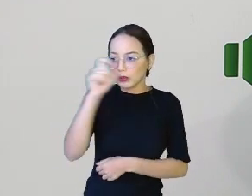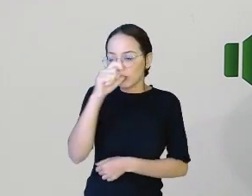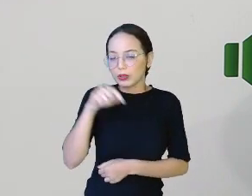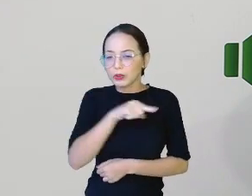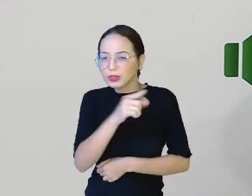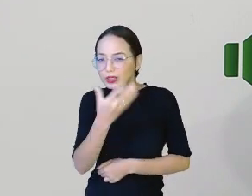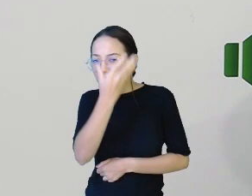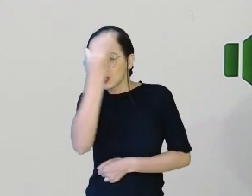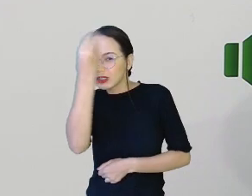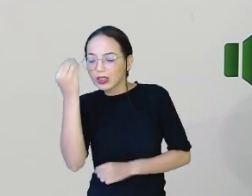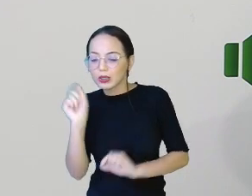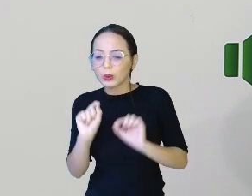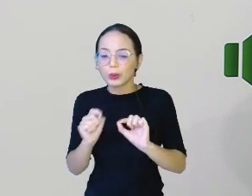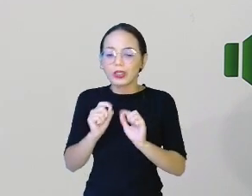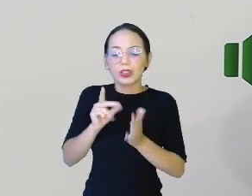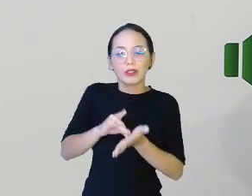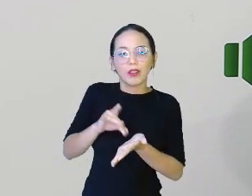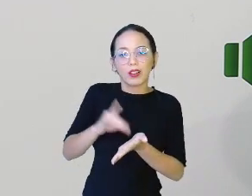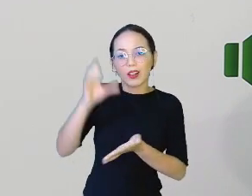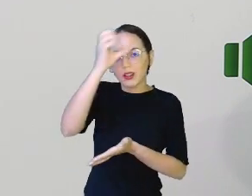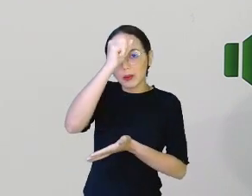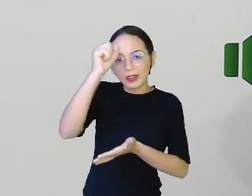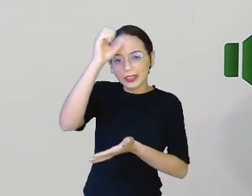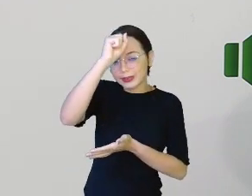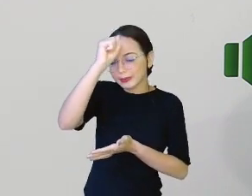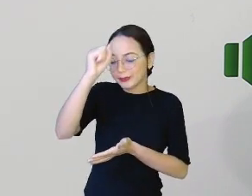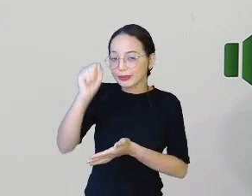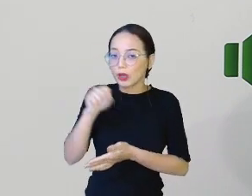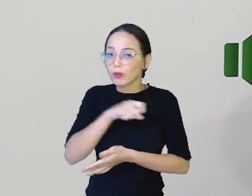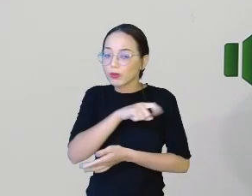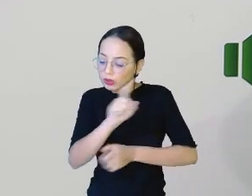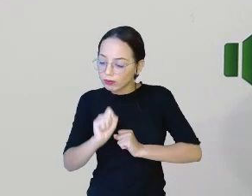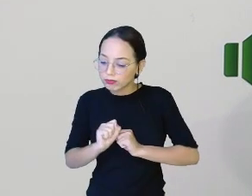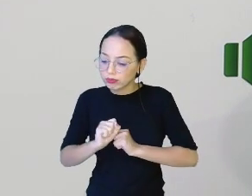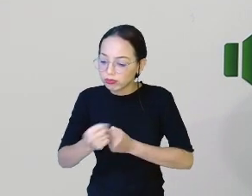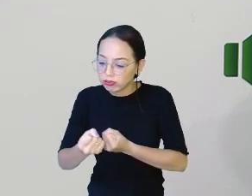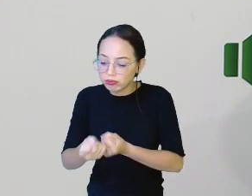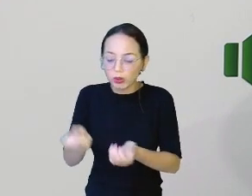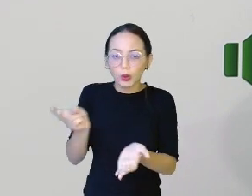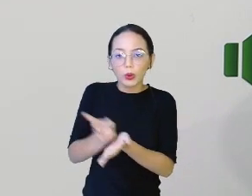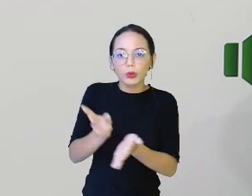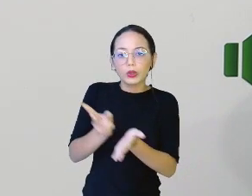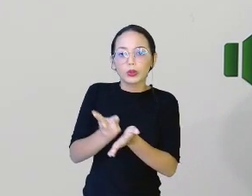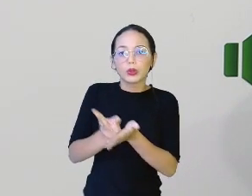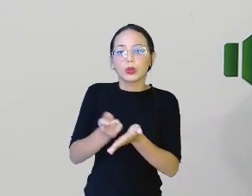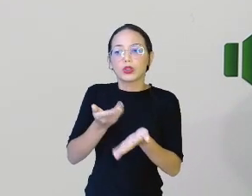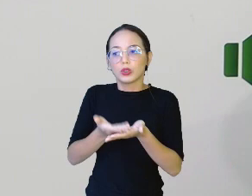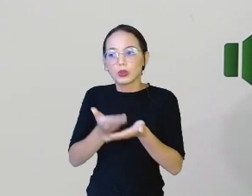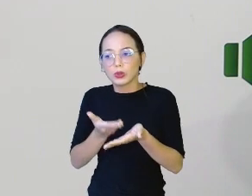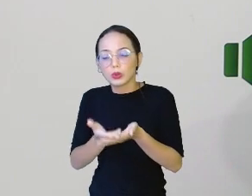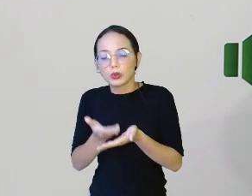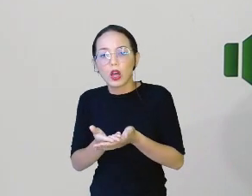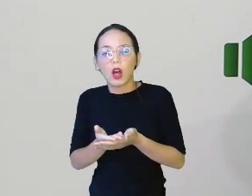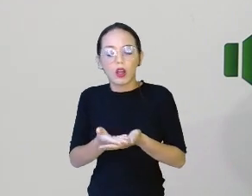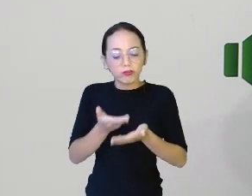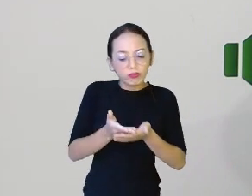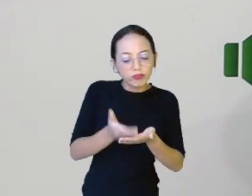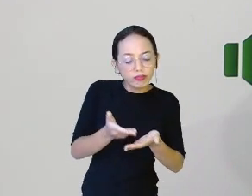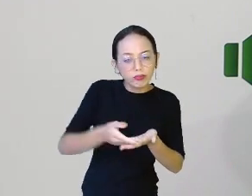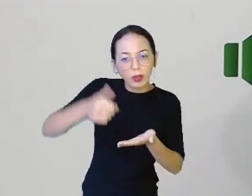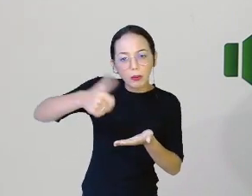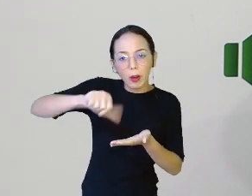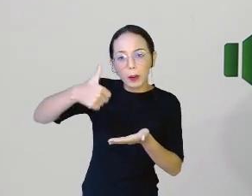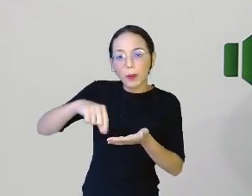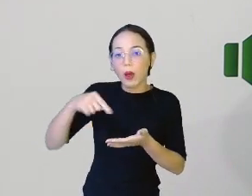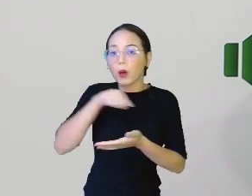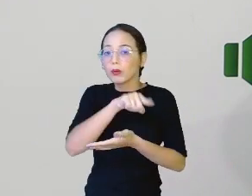esqueça aquilo que você realmente aprendeu. Então se dedique, continue estudando, investindo nos seus estudos, que